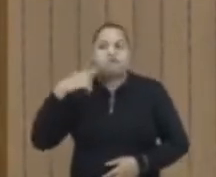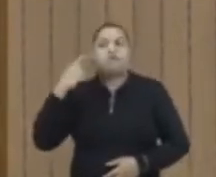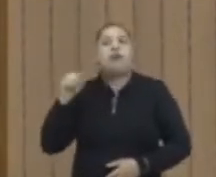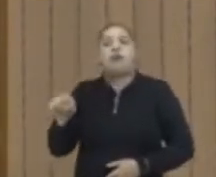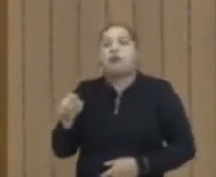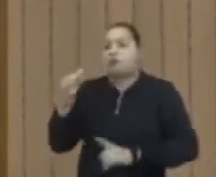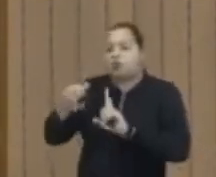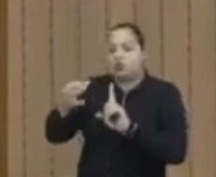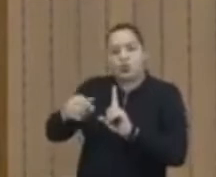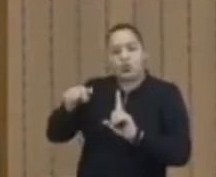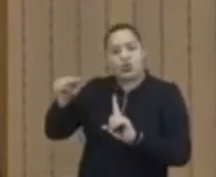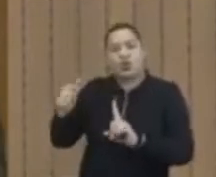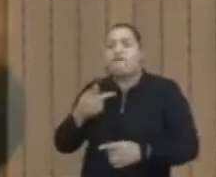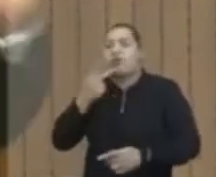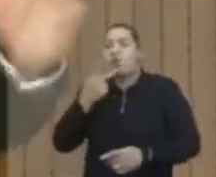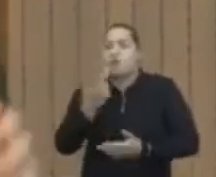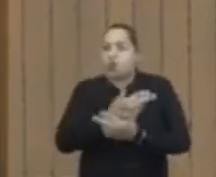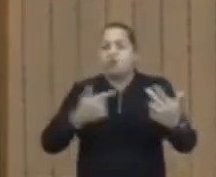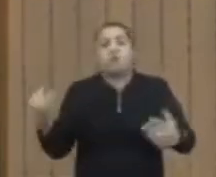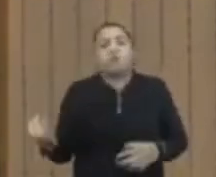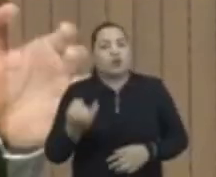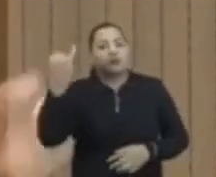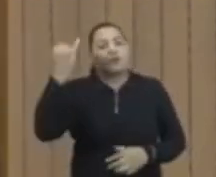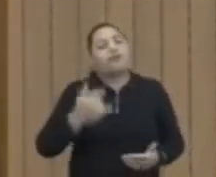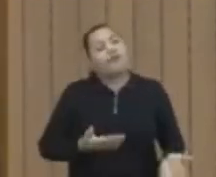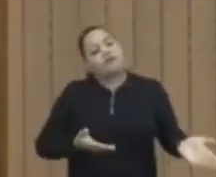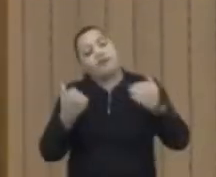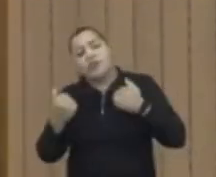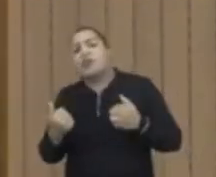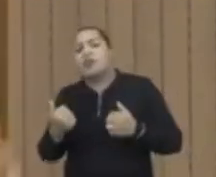importante para a gente identificar. Vamos seguir